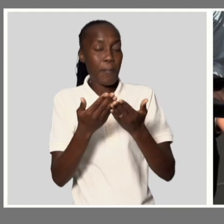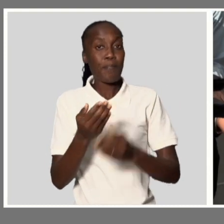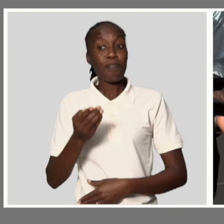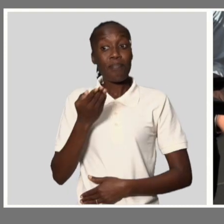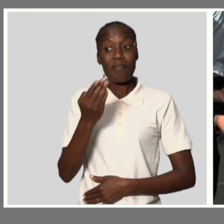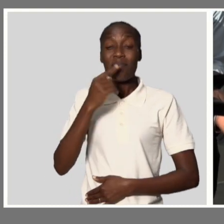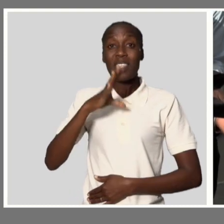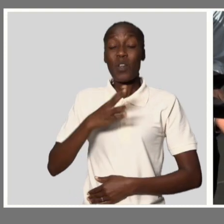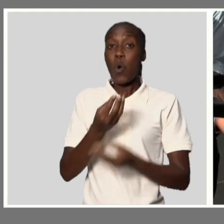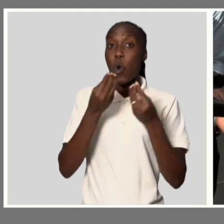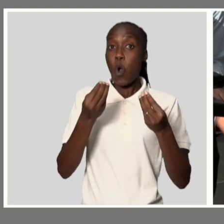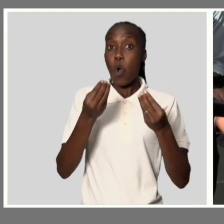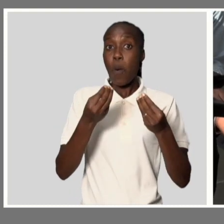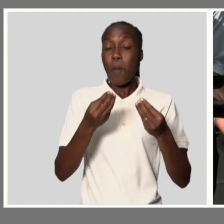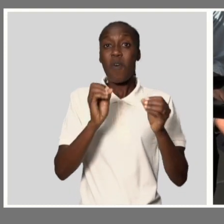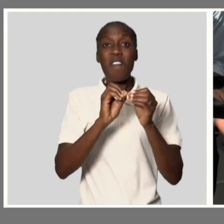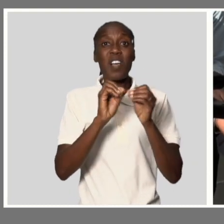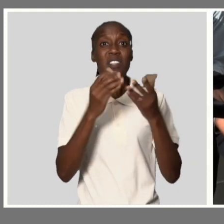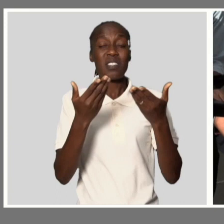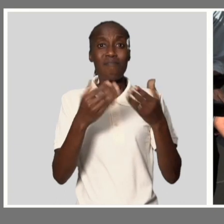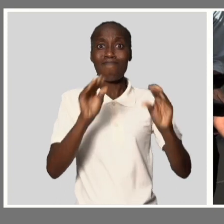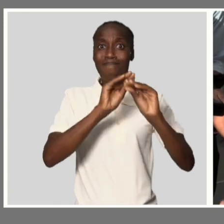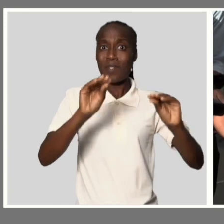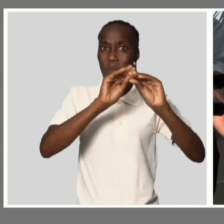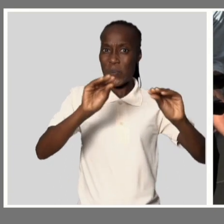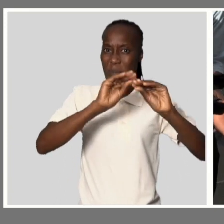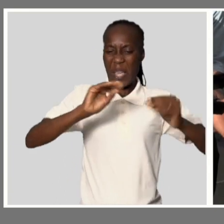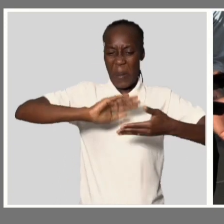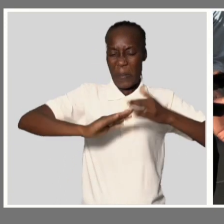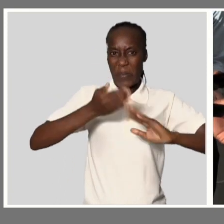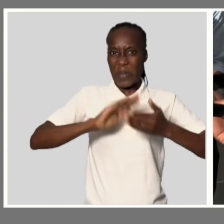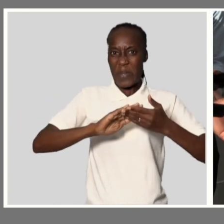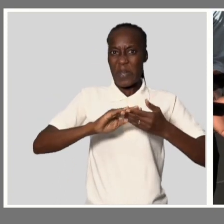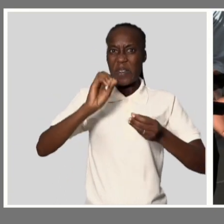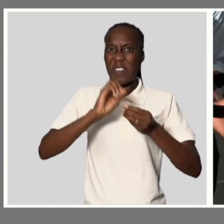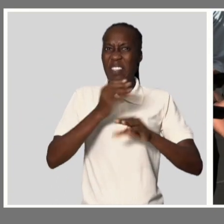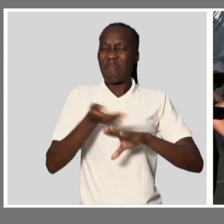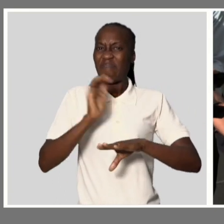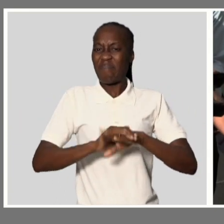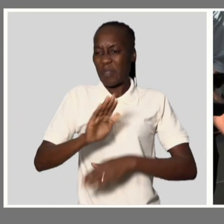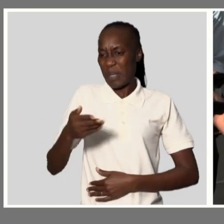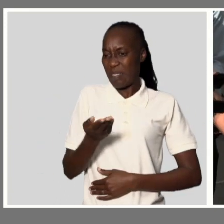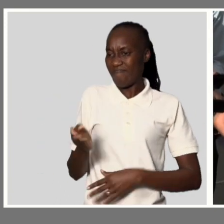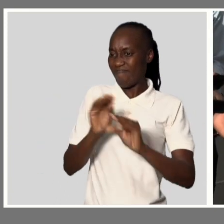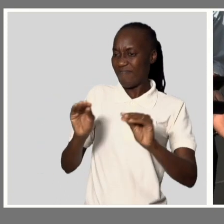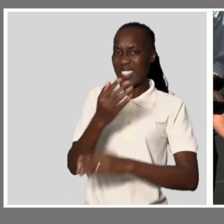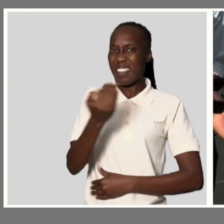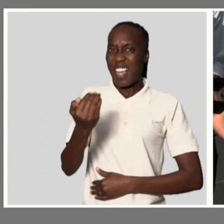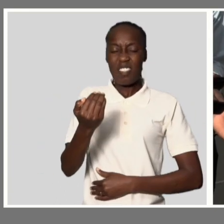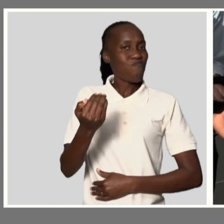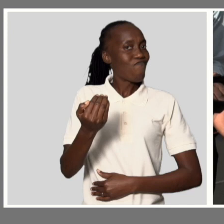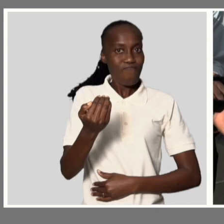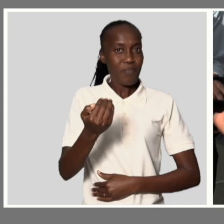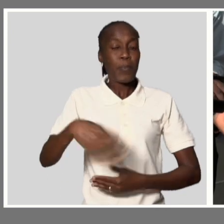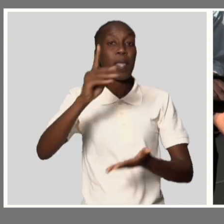de ensino normal, os professores ainda não estão capacitados para lidar com esse tipo de crianças e as